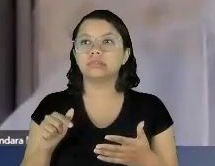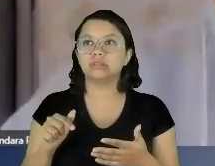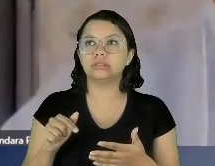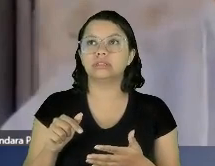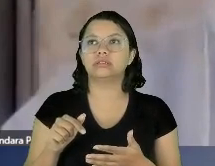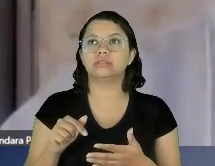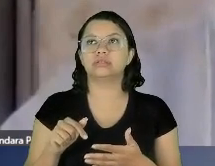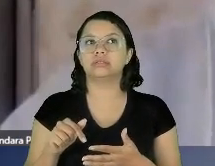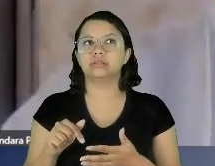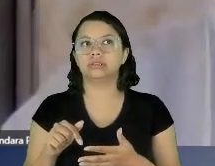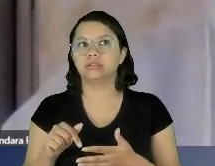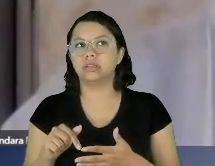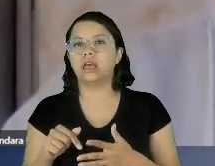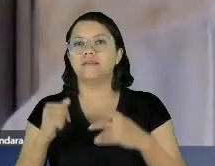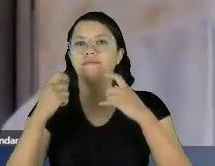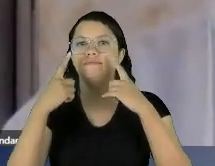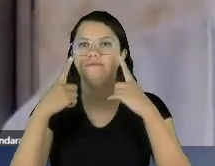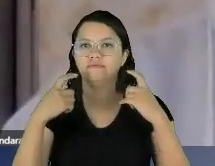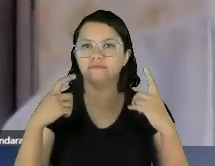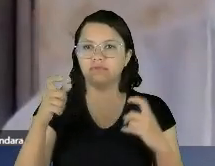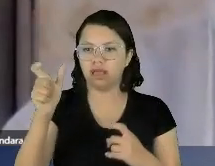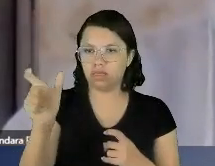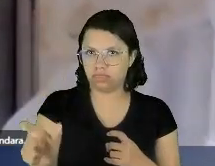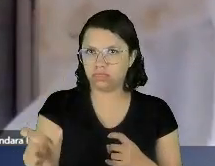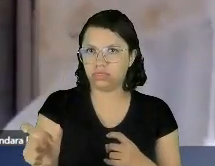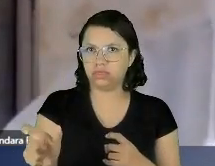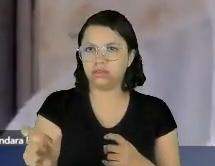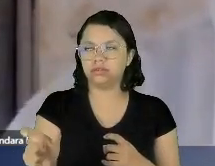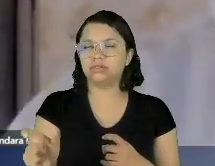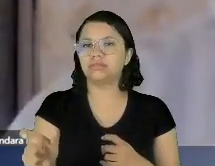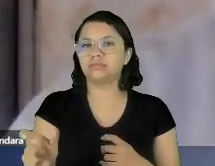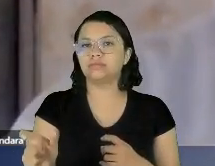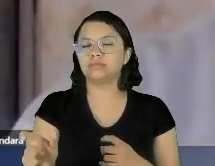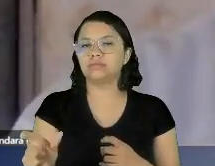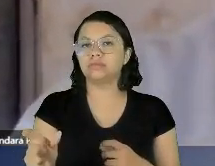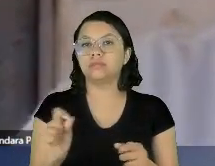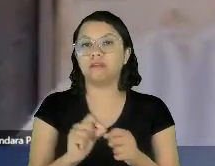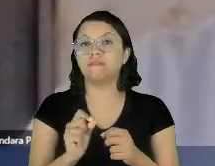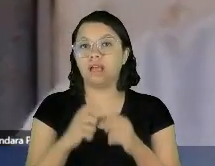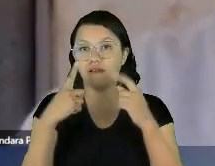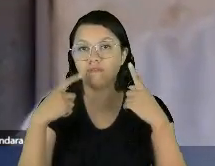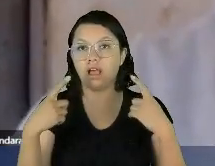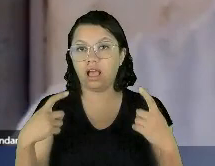que mesmo que o violentador,